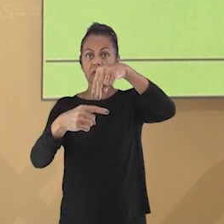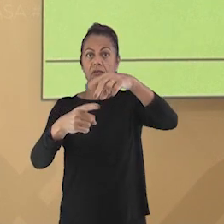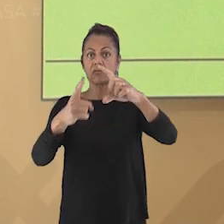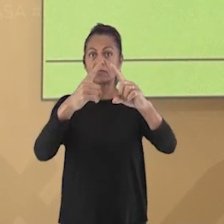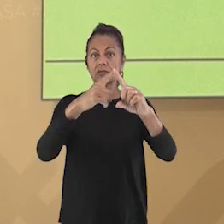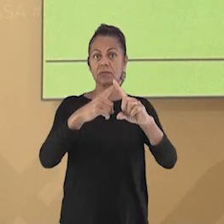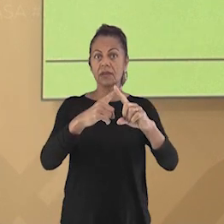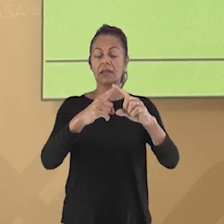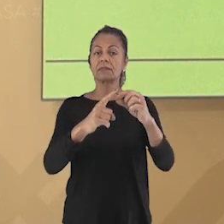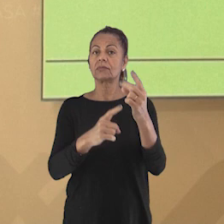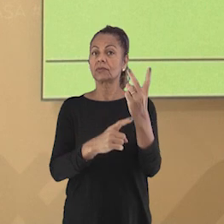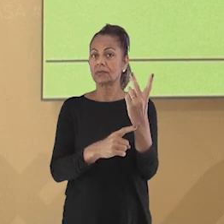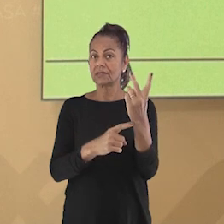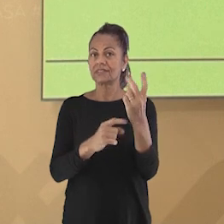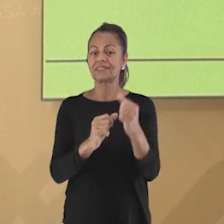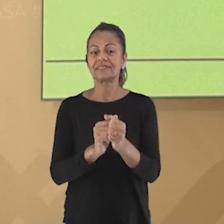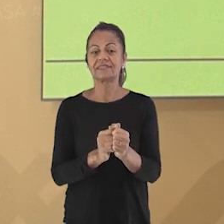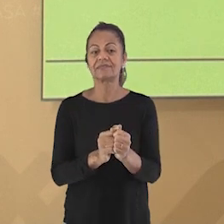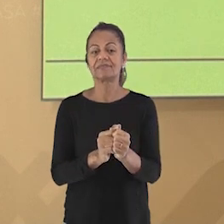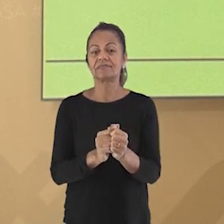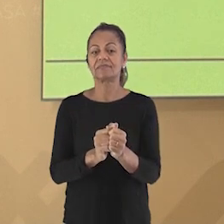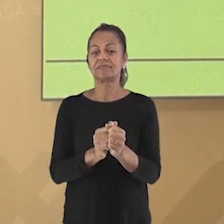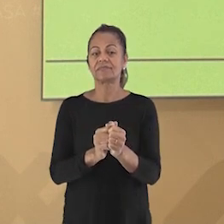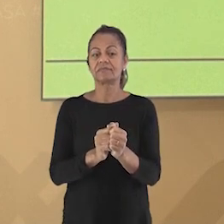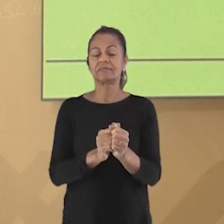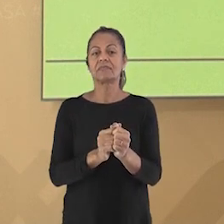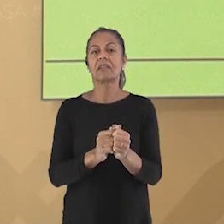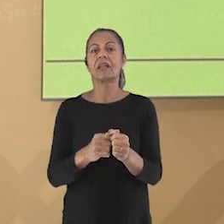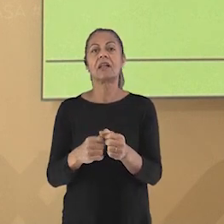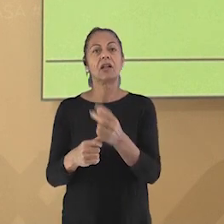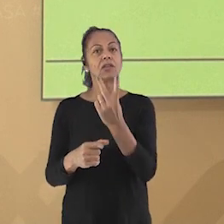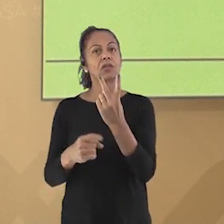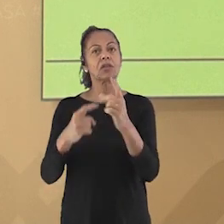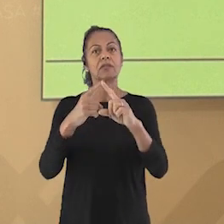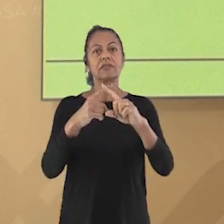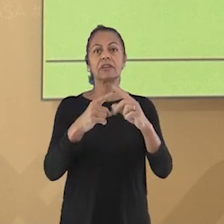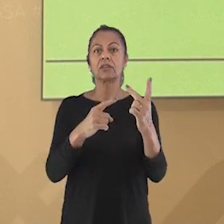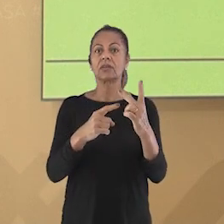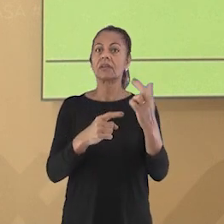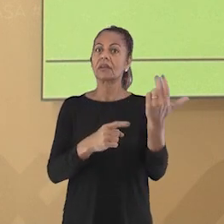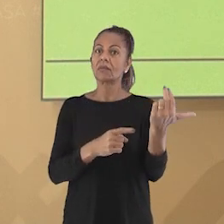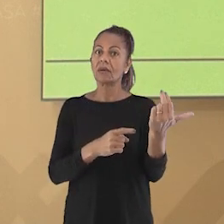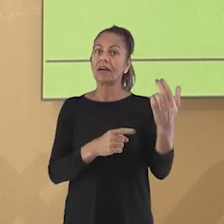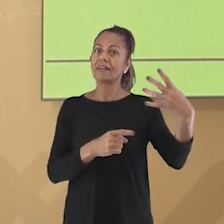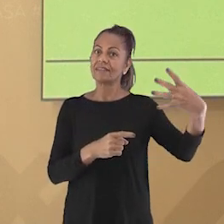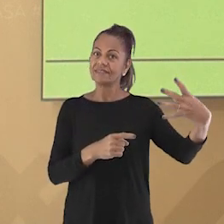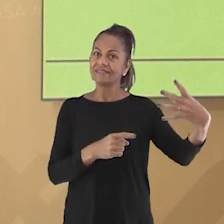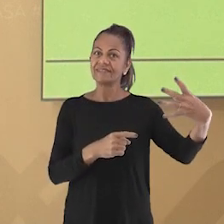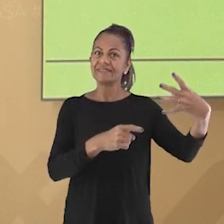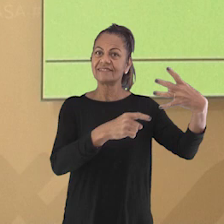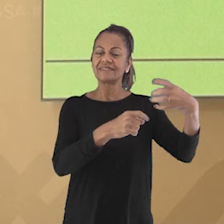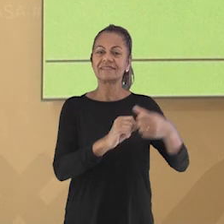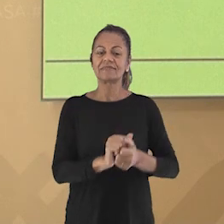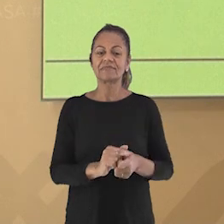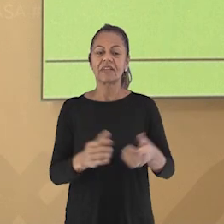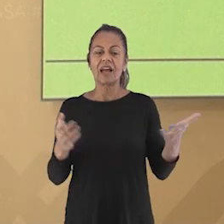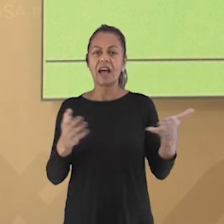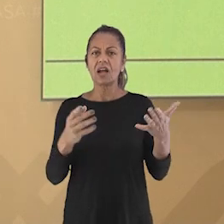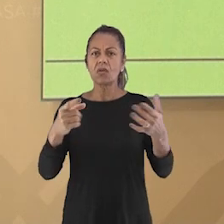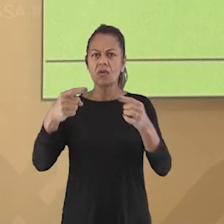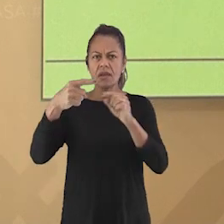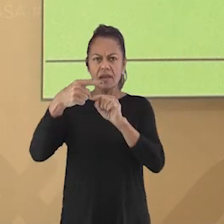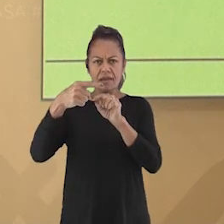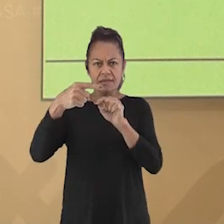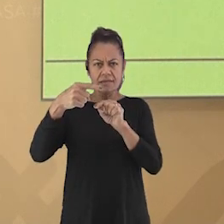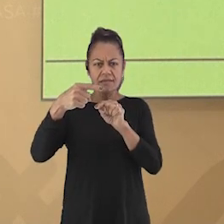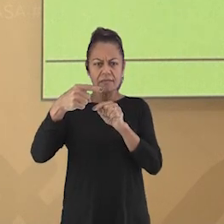por 2. Como nós dissemos, 2 vezes 2 é igual a 4. Agora, olhando para a parte de baixo